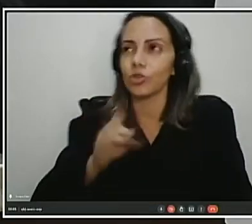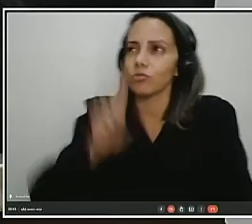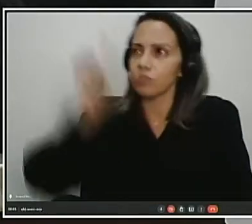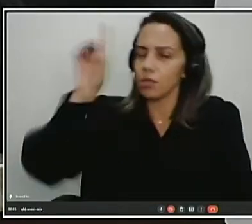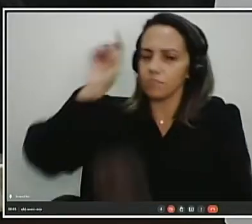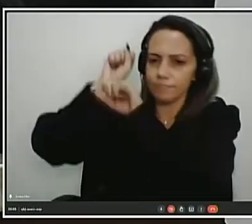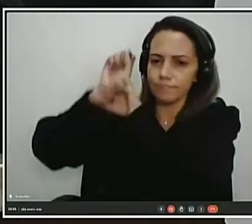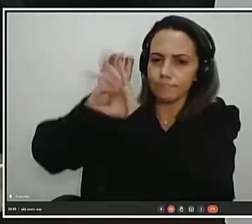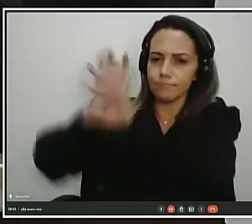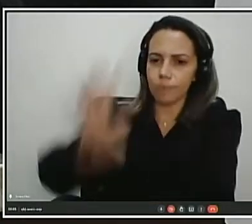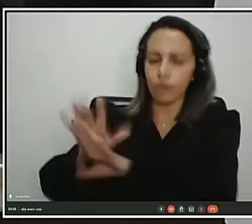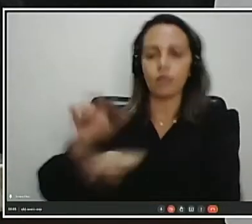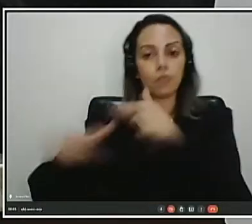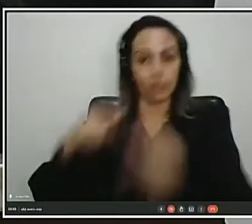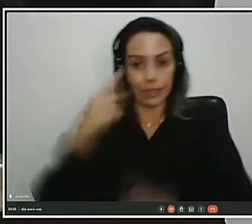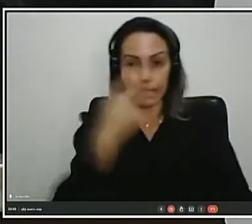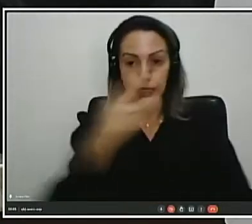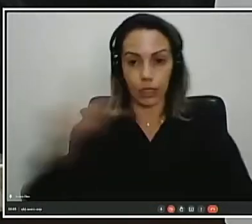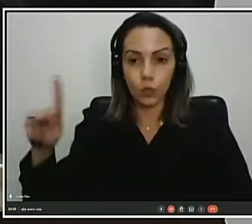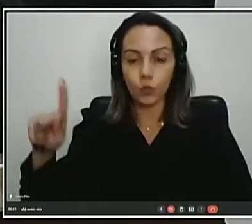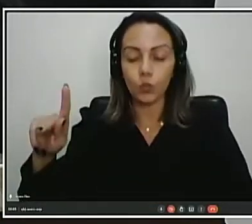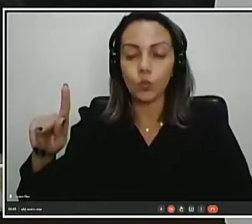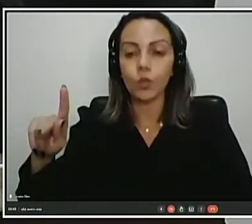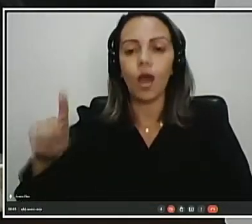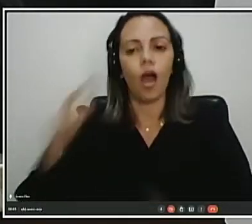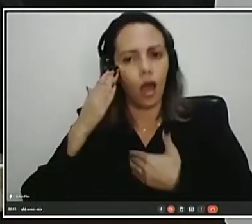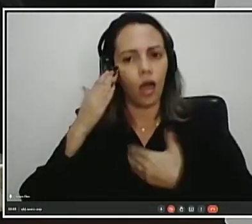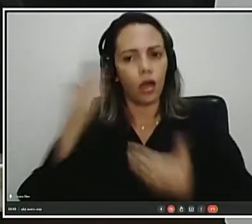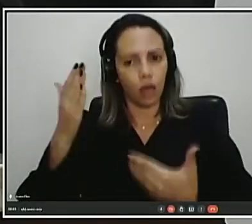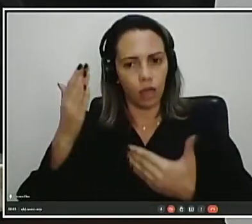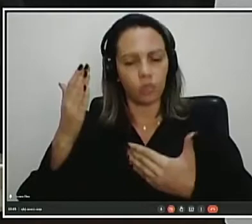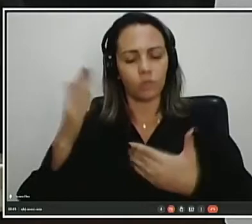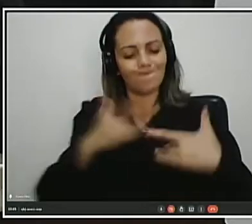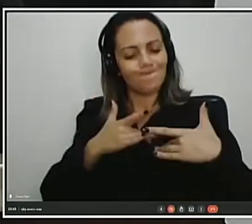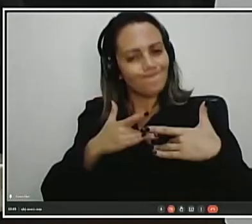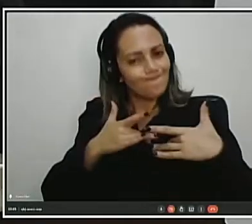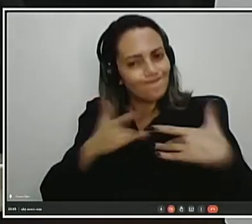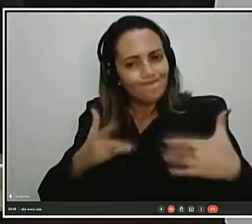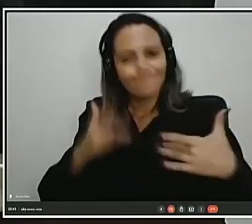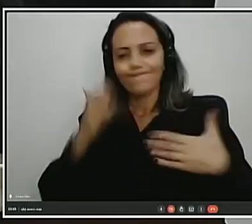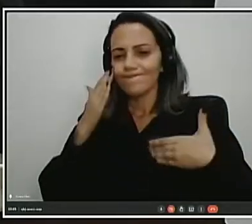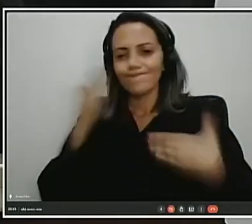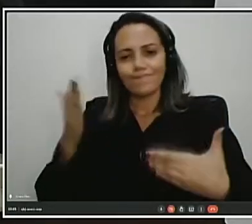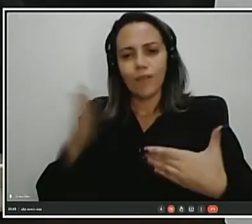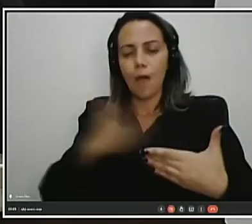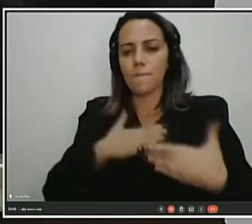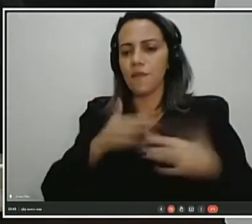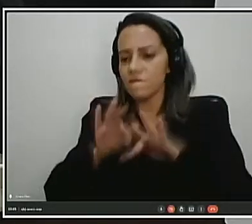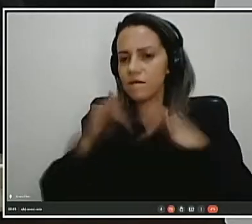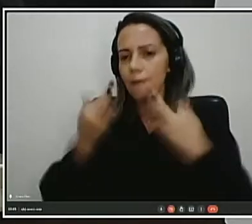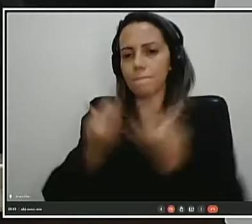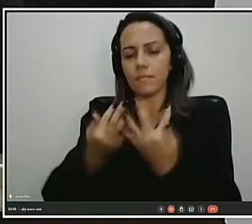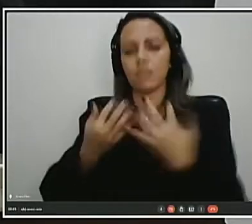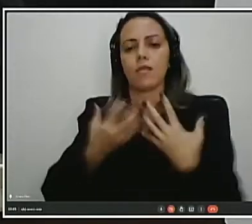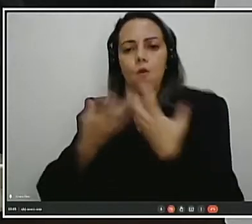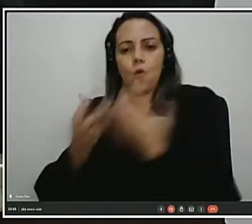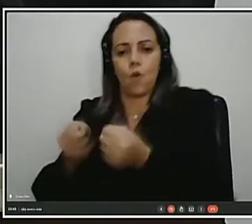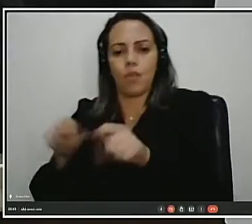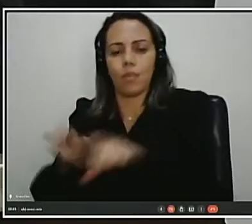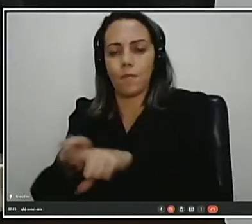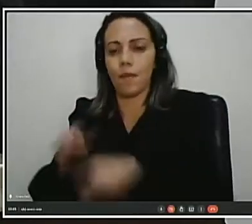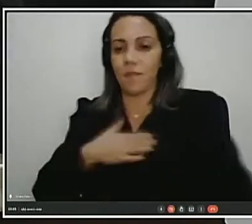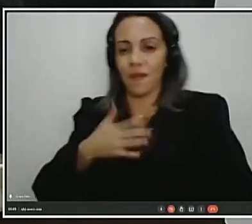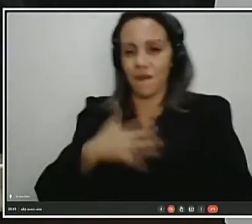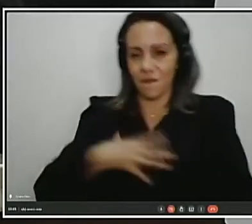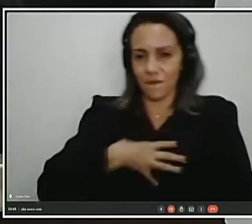o trabalho de vocês. Agradeço, tenho uma gratidão imensa pela acolhida da minha família também, por eu ter uma filha com síndrome de